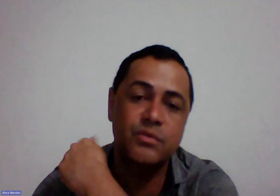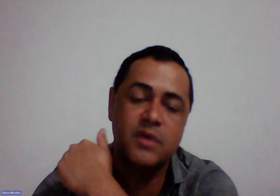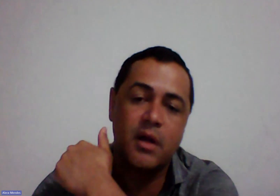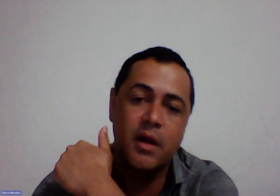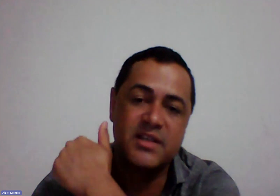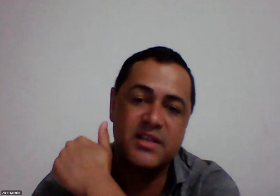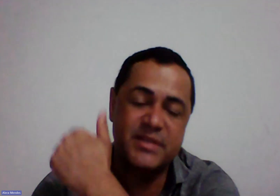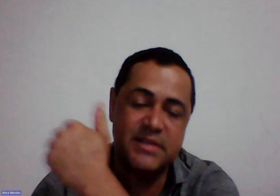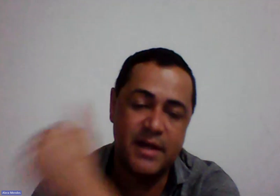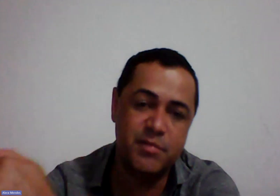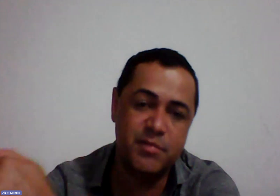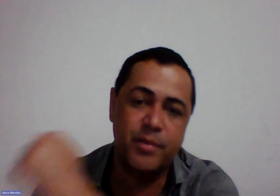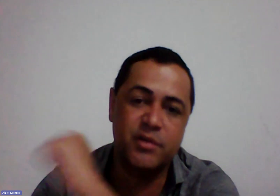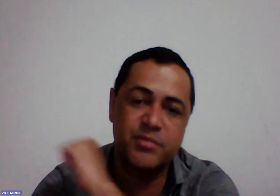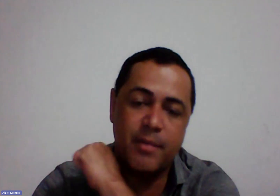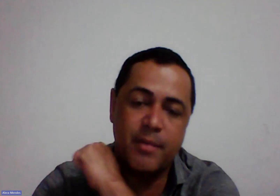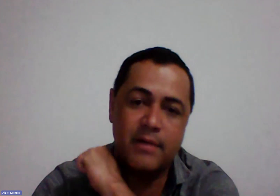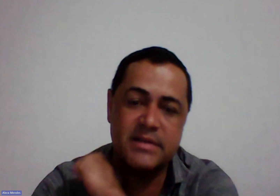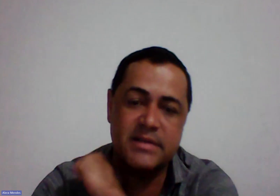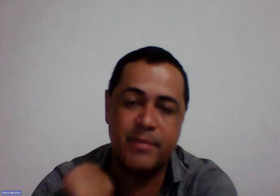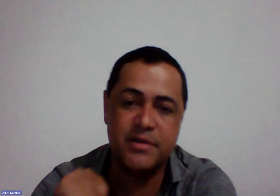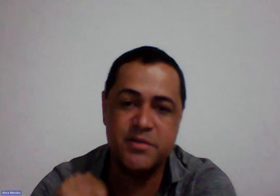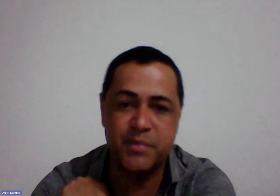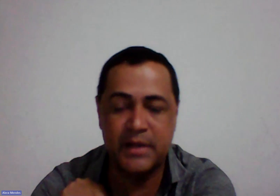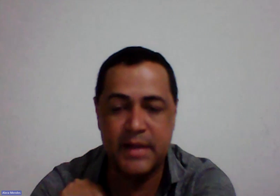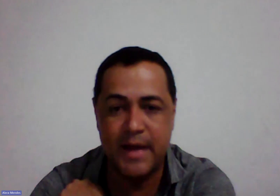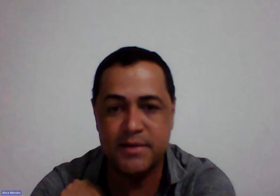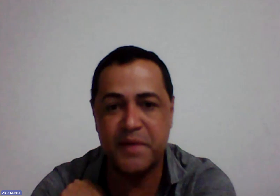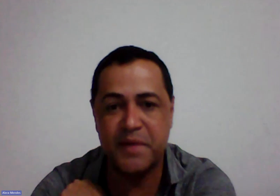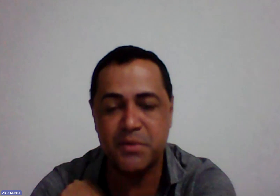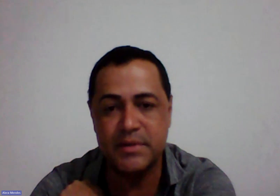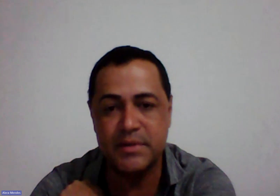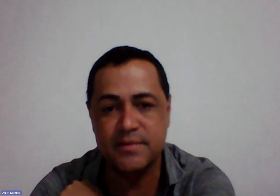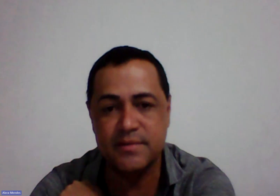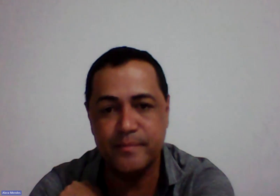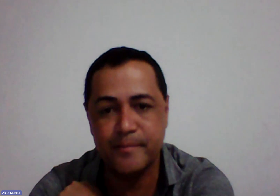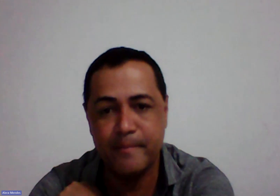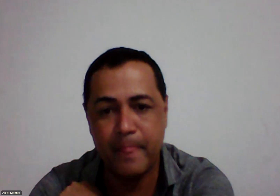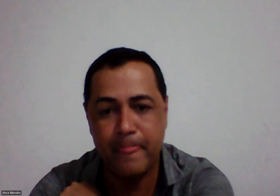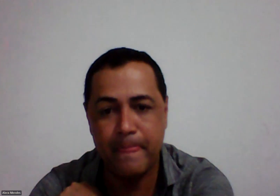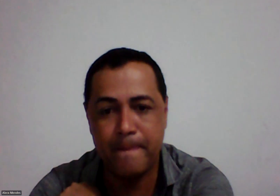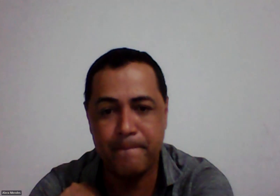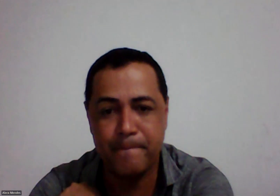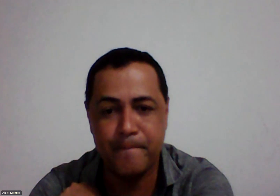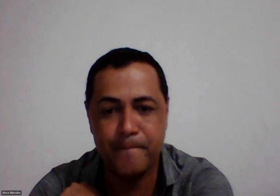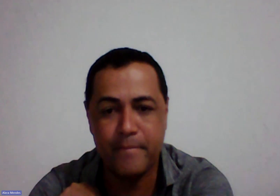estudos. Se precisar de mim, pode me chamar no WhatsApp para a gente poder tentar resolver as coisas.